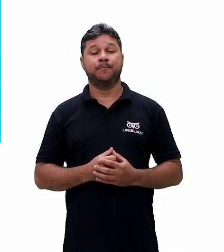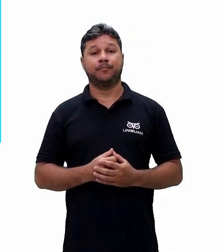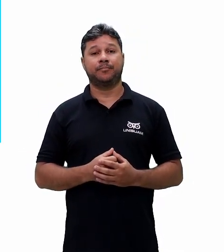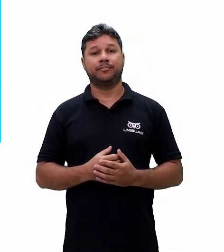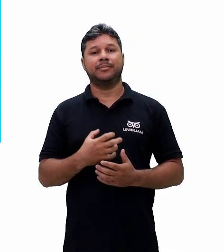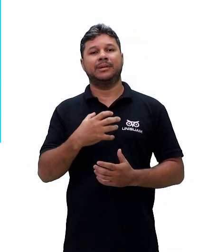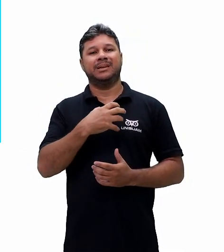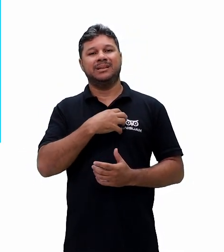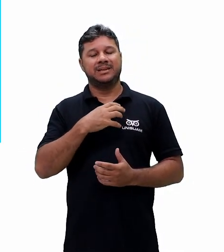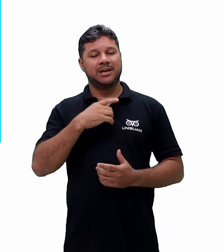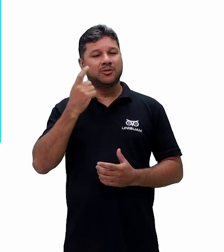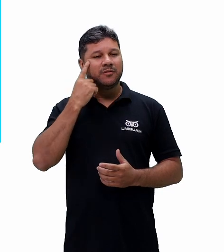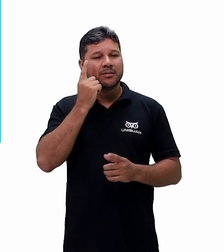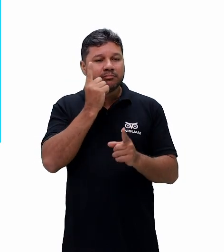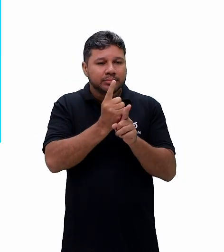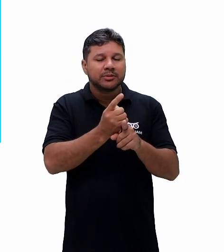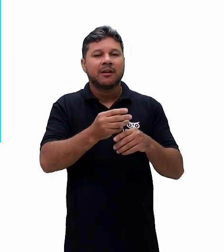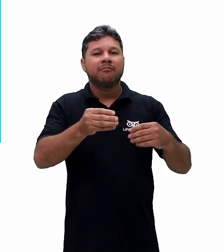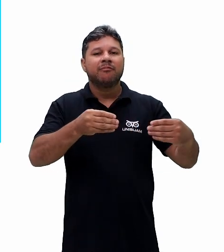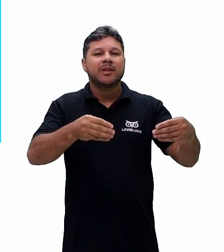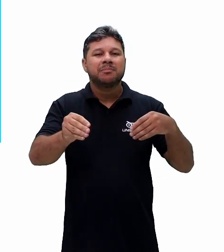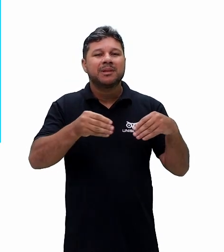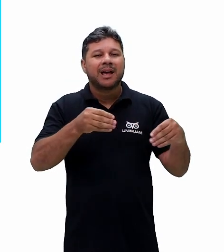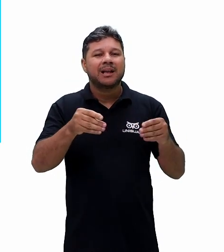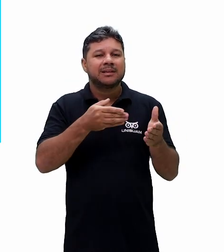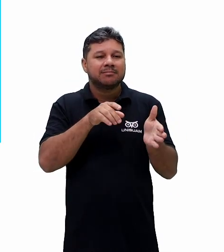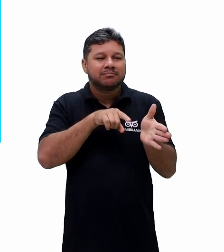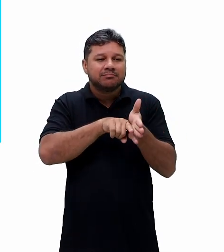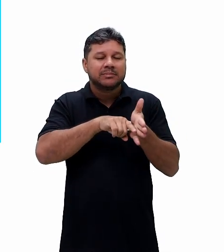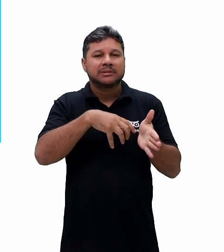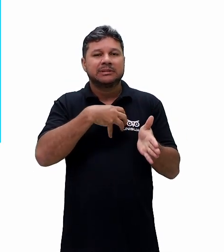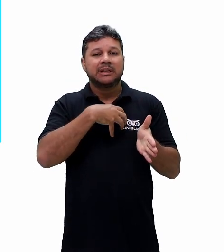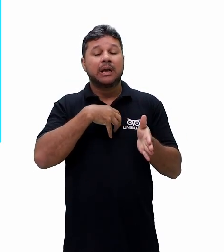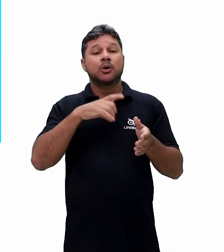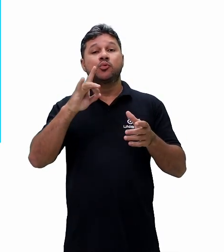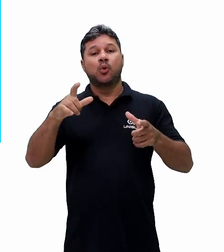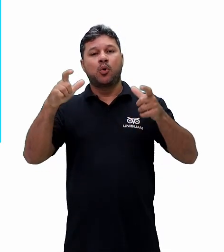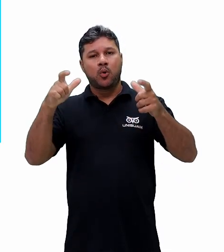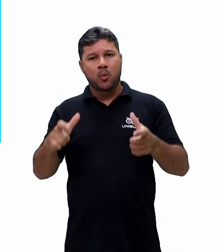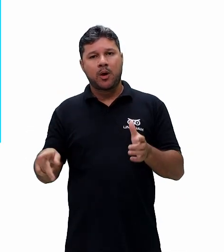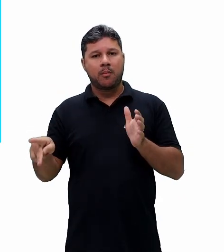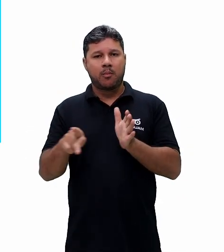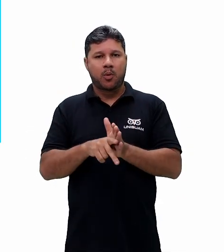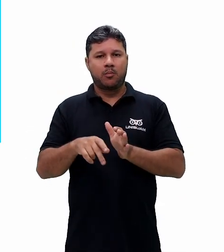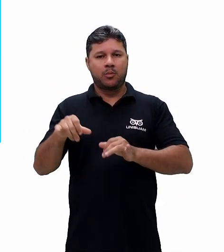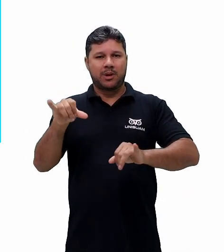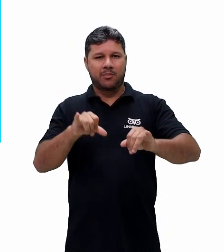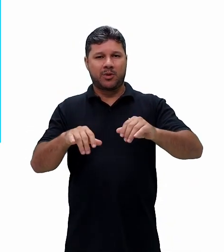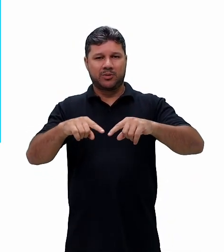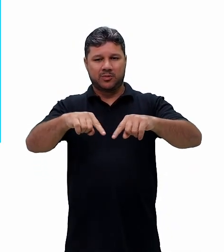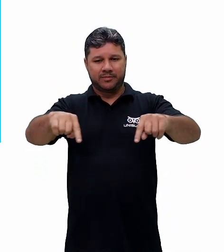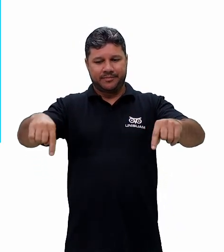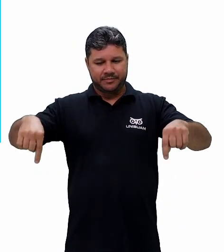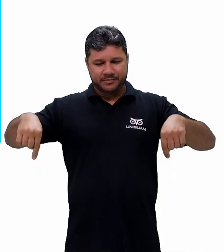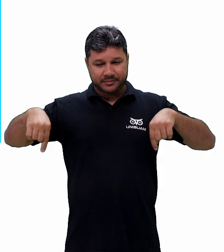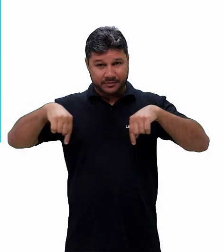esta forma de se medir a flexibilidade só é realizada em ambientes